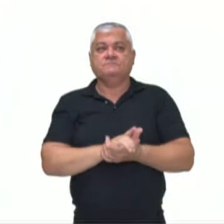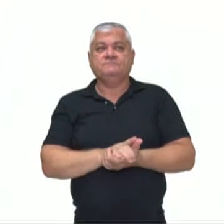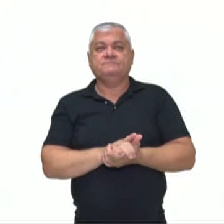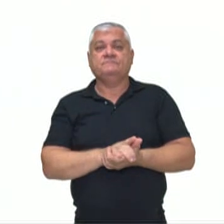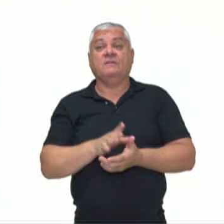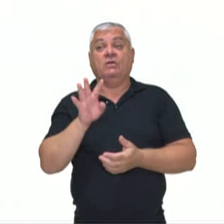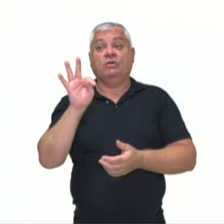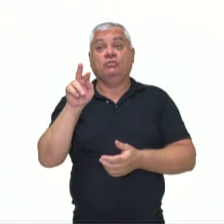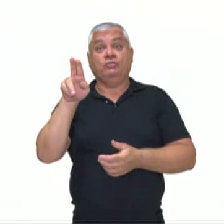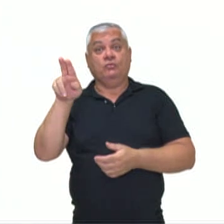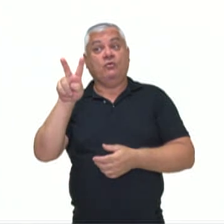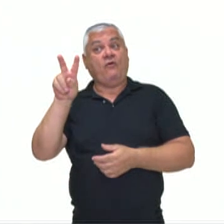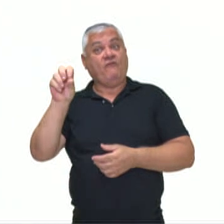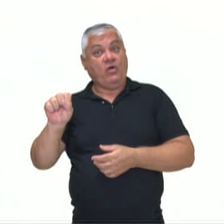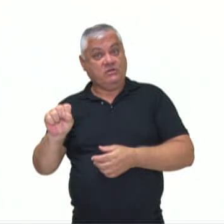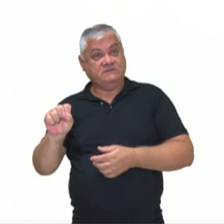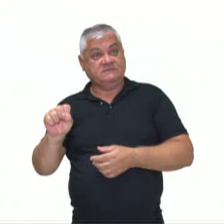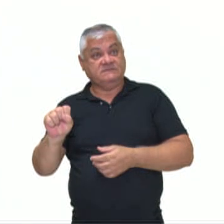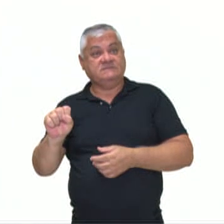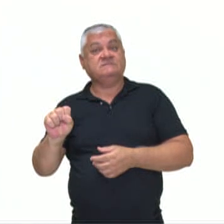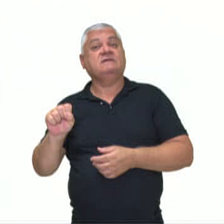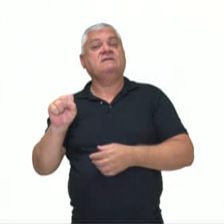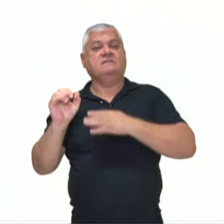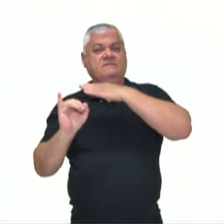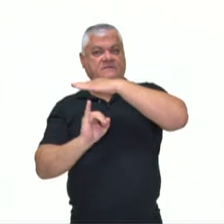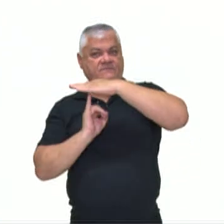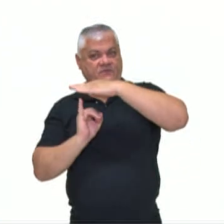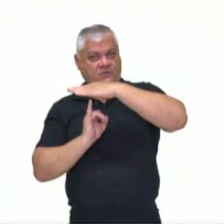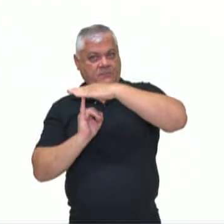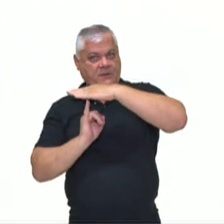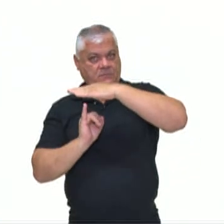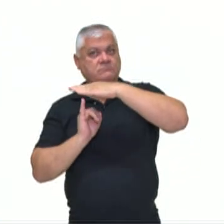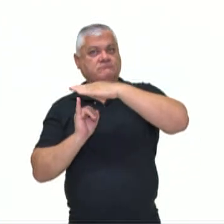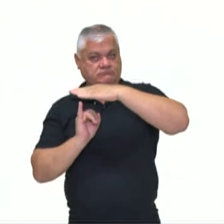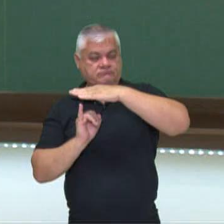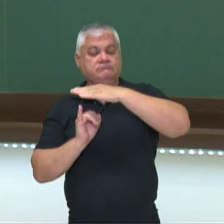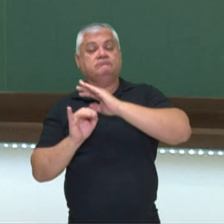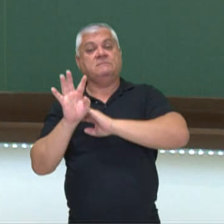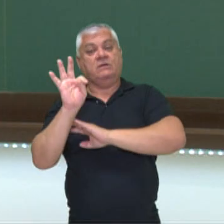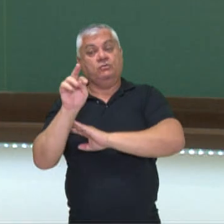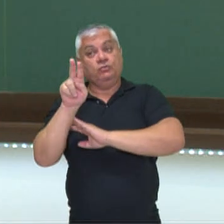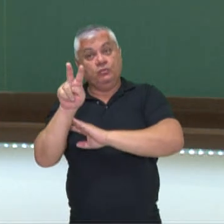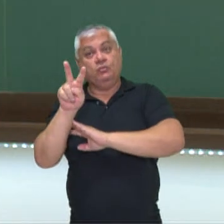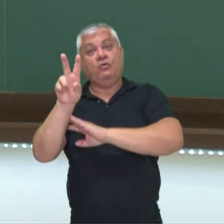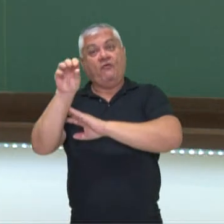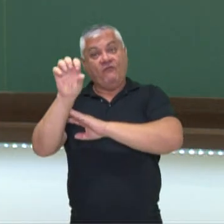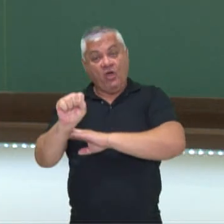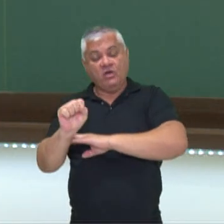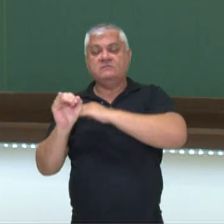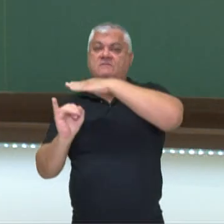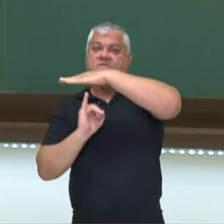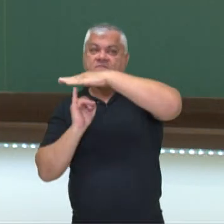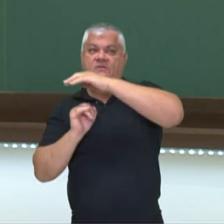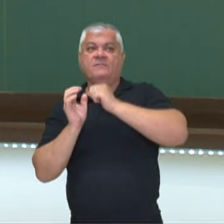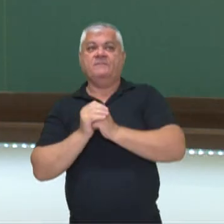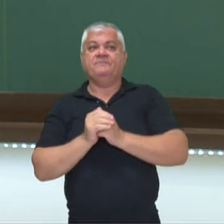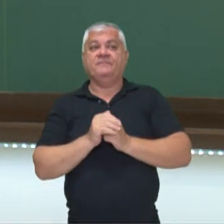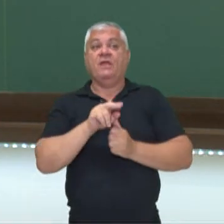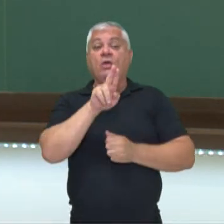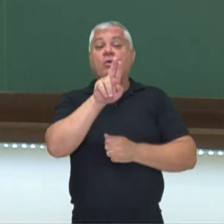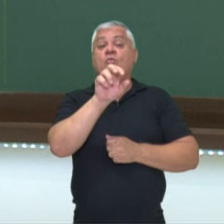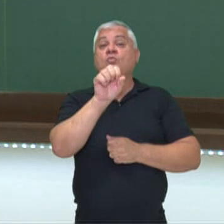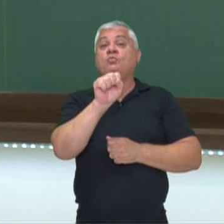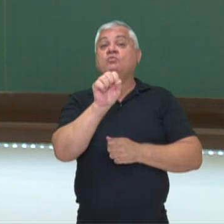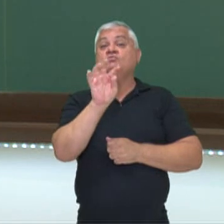tu ou vos, mas informal, ou seja, há uma informalidade. Usted